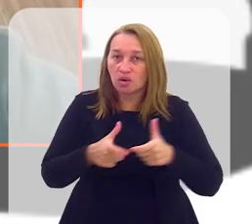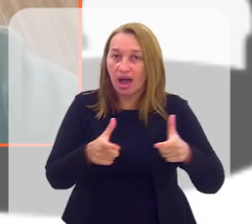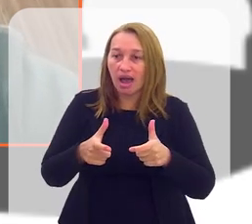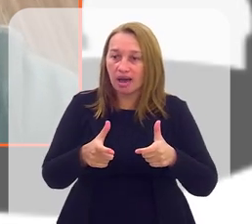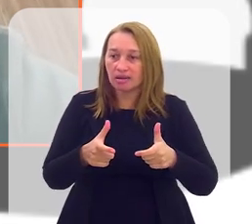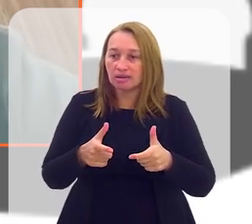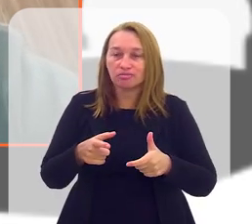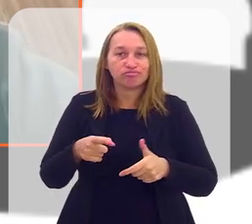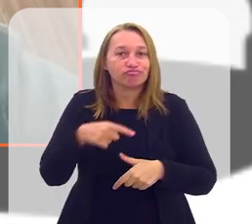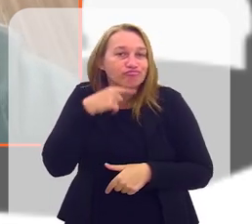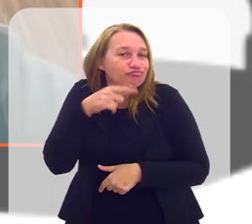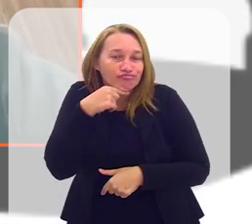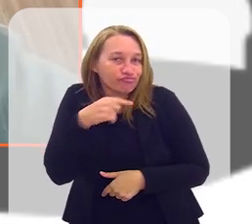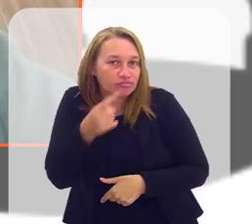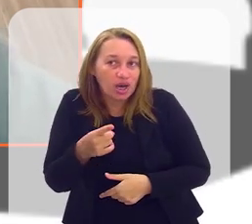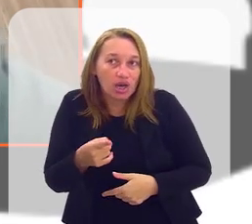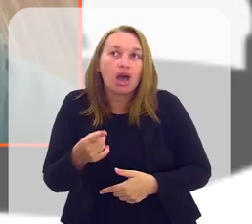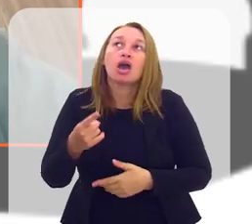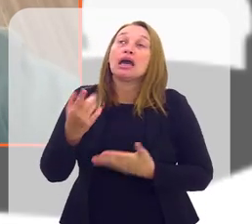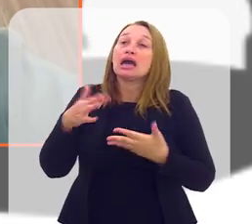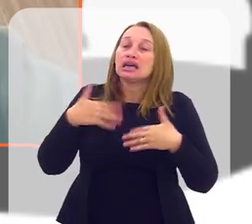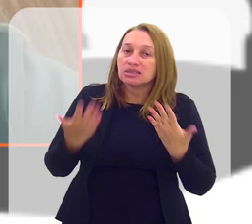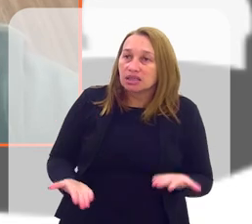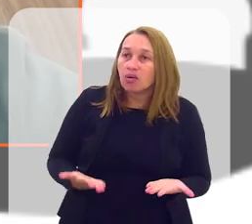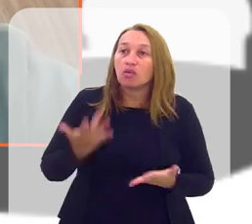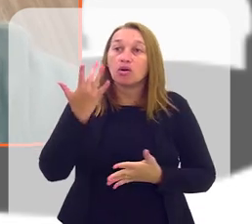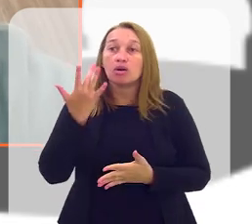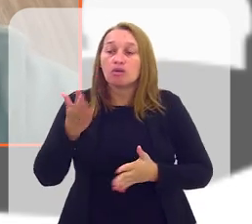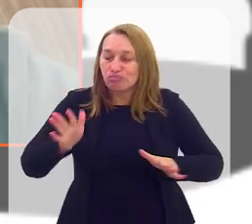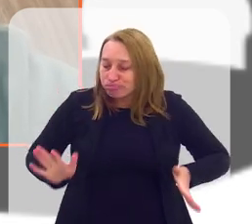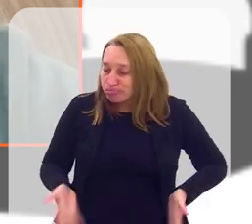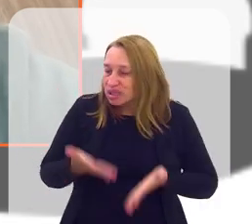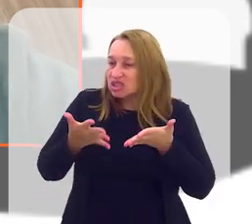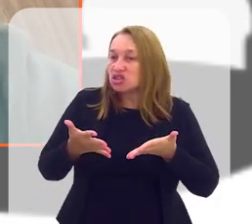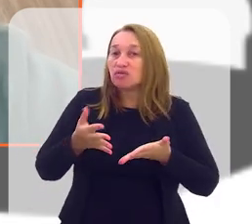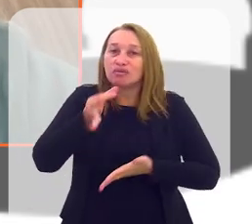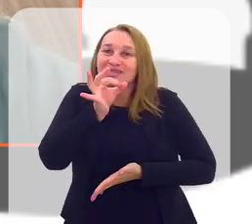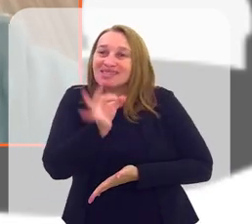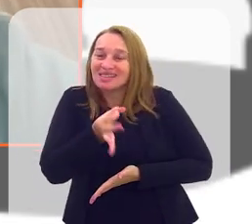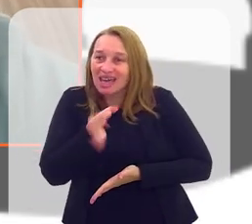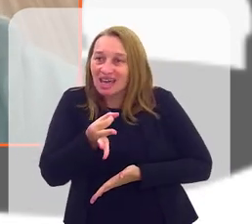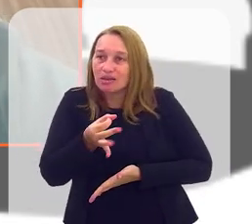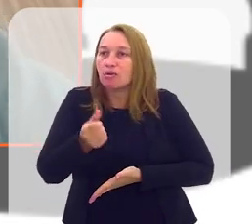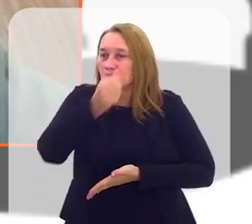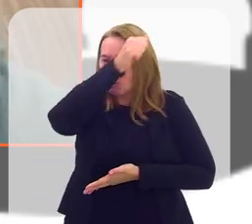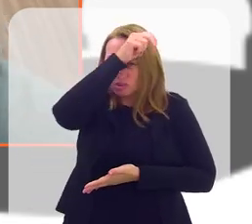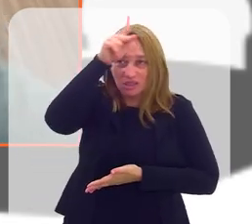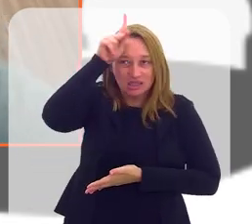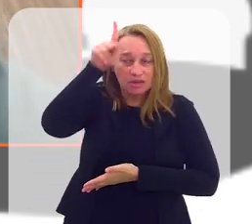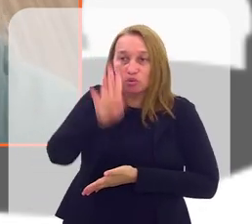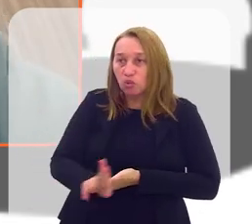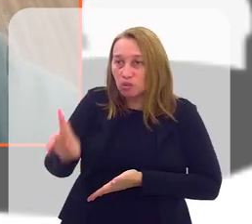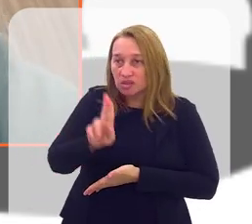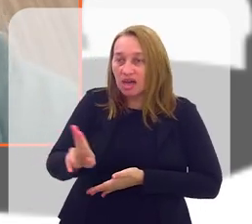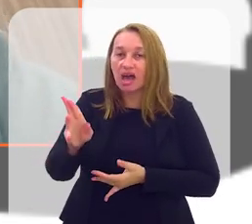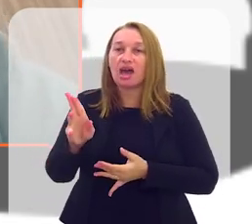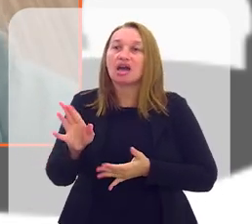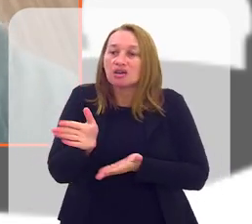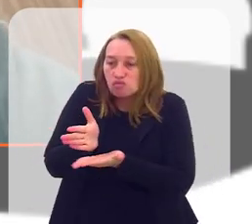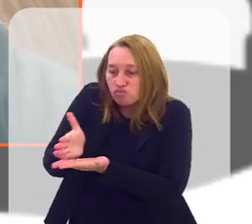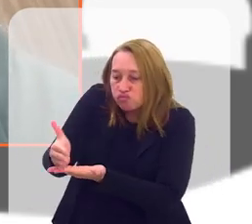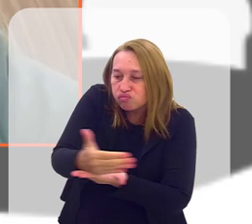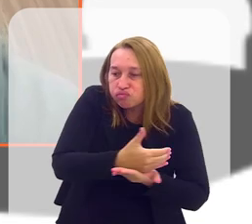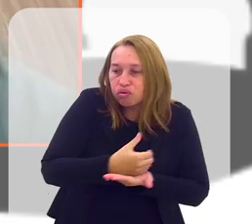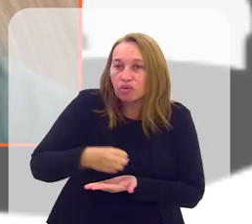popular indiscriminadamente. Então, eu diria que o critério, que o incentivo automático para os municípios utilizarem